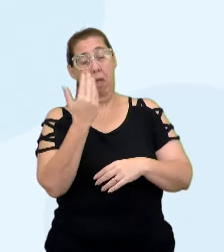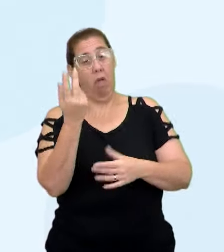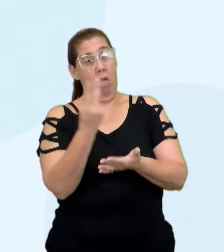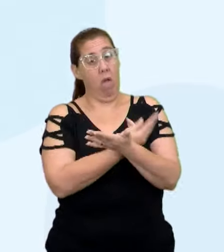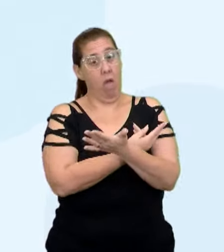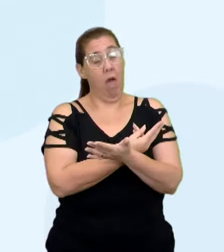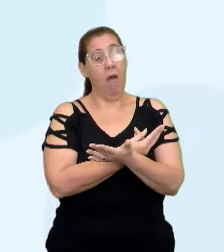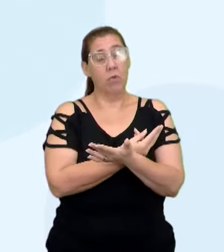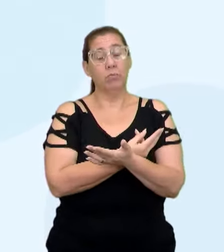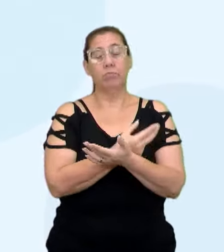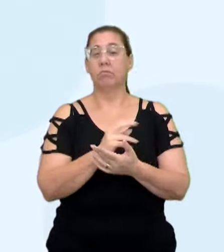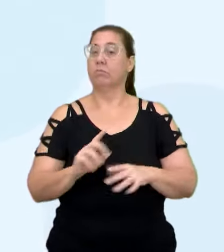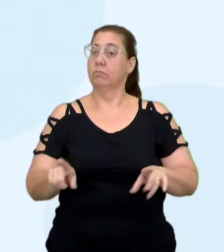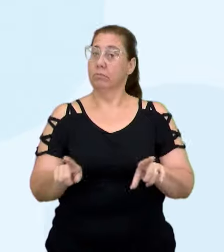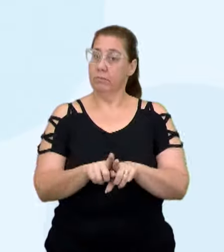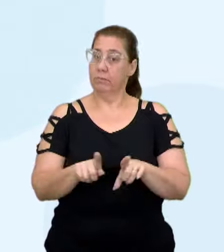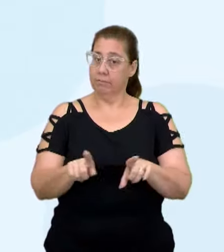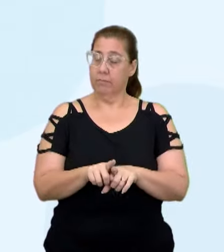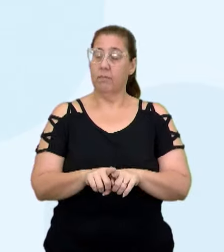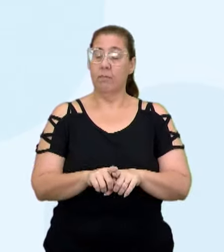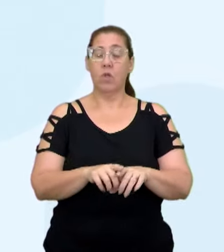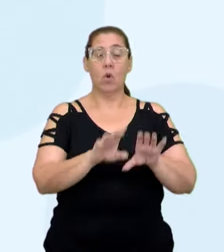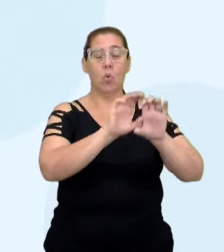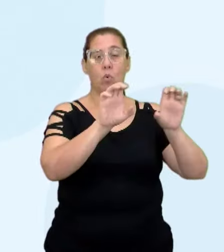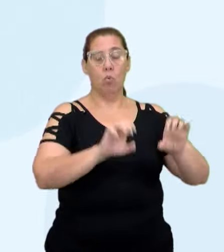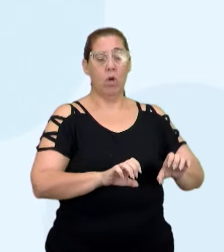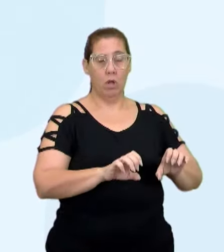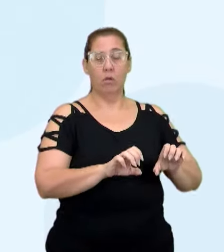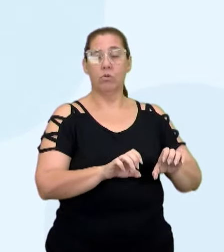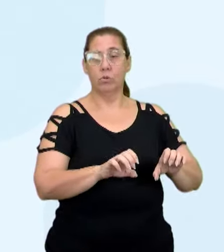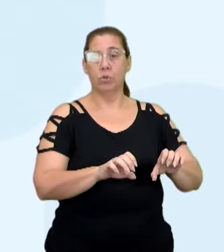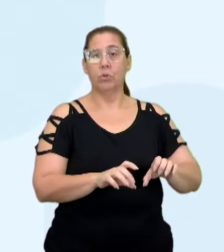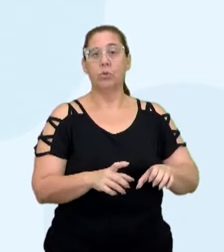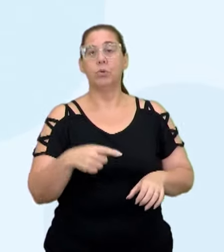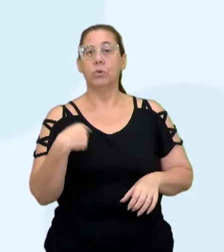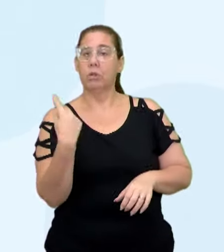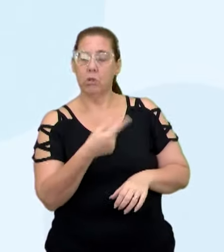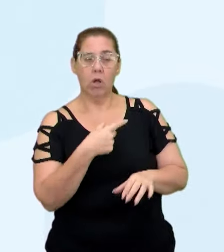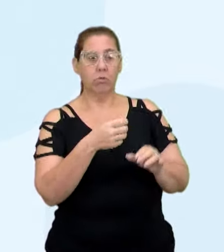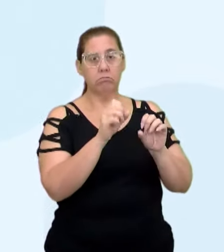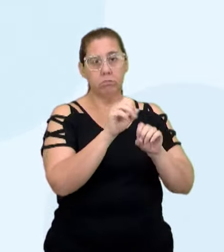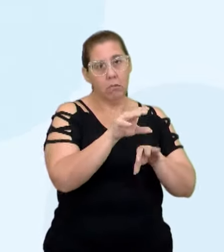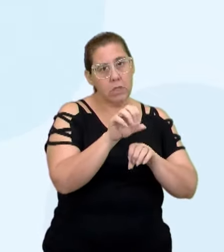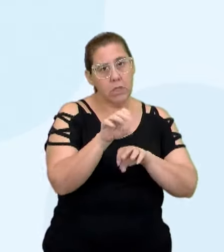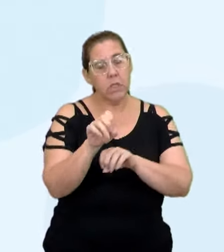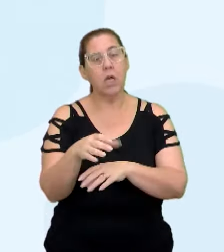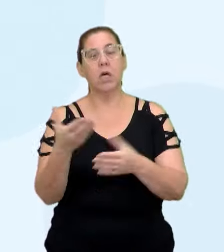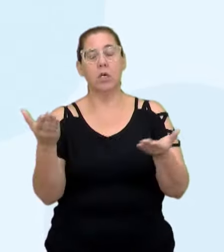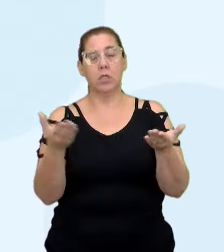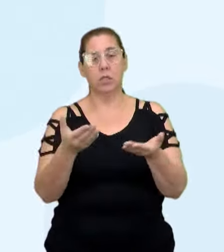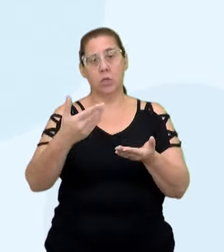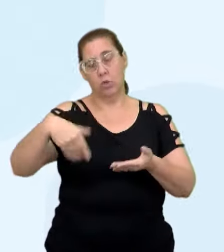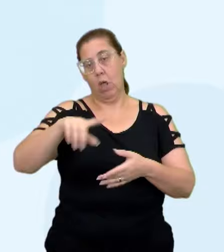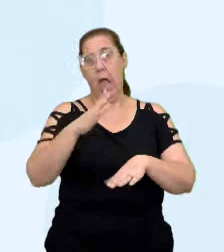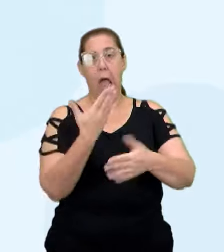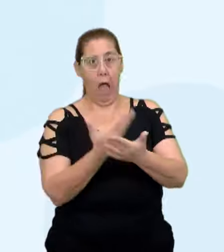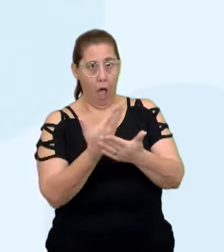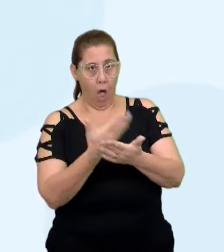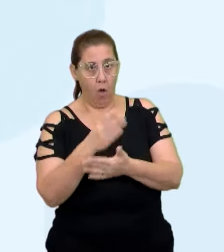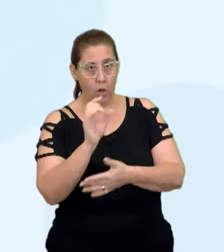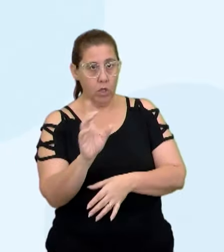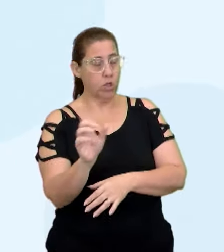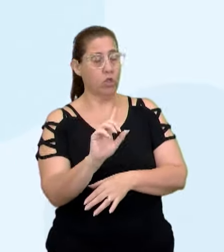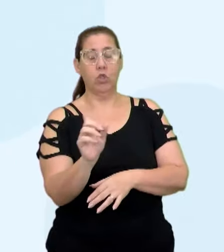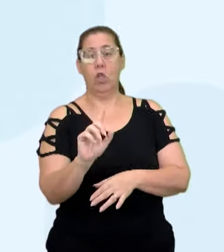de nutrientes. Os eixos estruturantes, então, que a gente está trabalhando não só nas nossas aulas, né, na